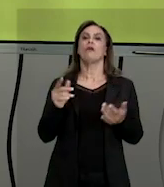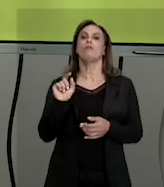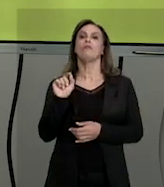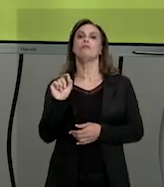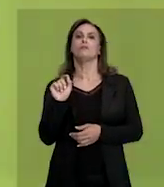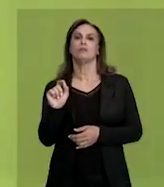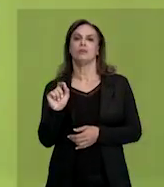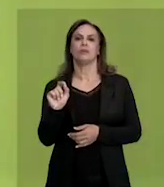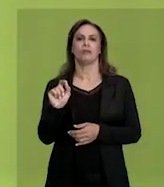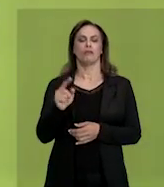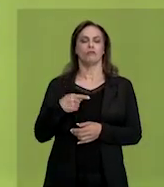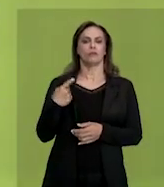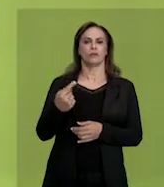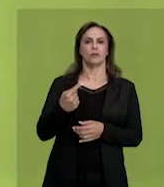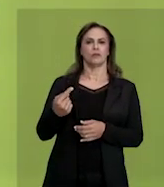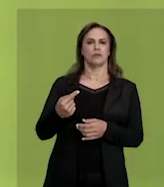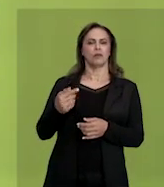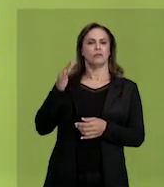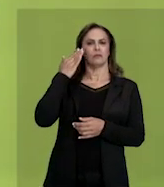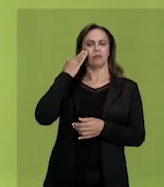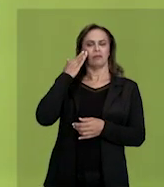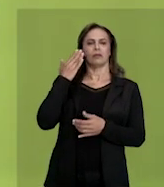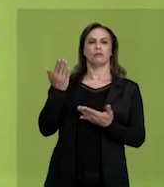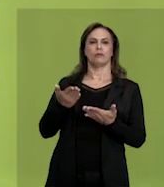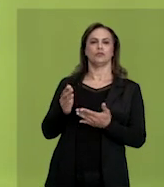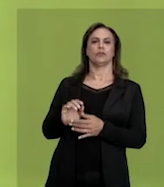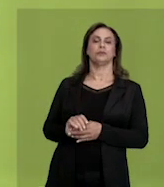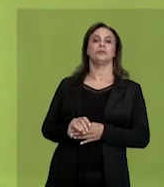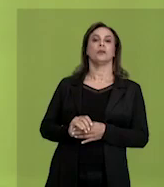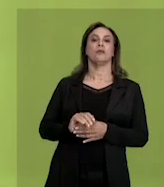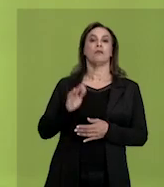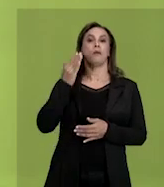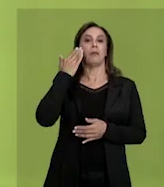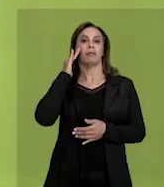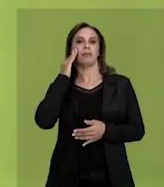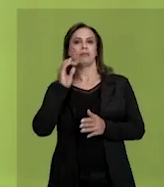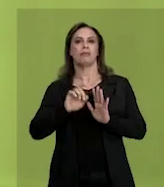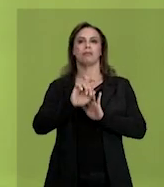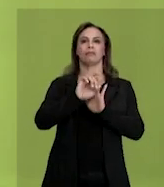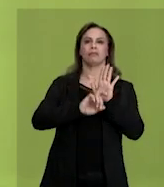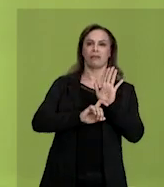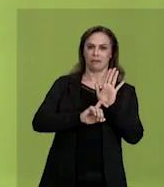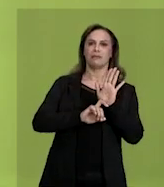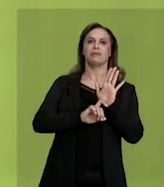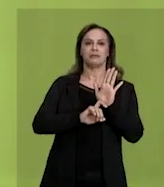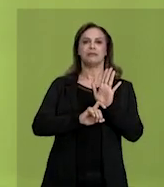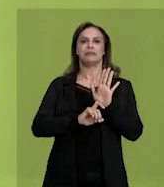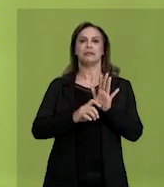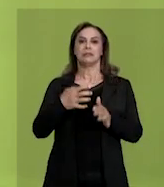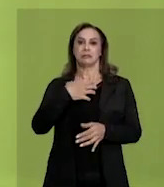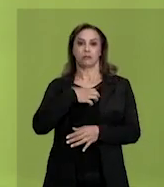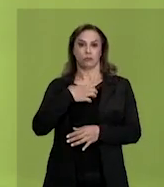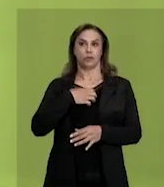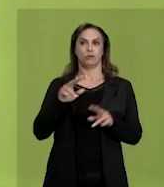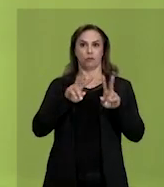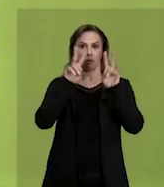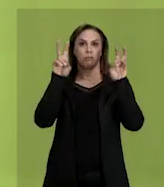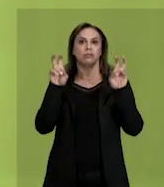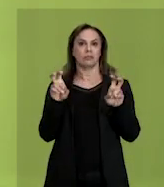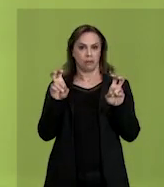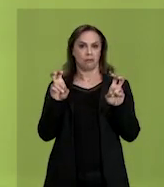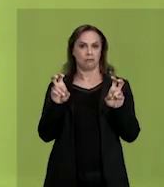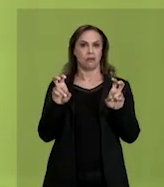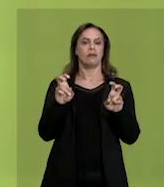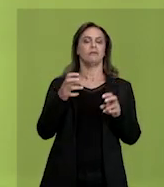vai interpretar textos de divulgação científica que tratem de temáticas das ciências da natureza,